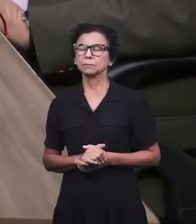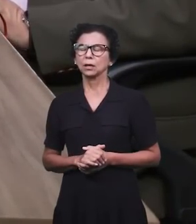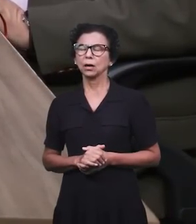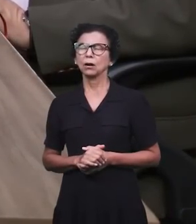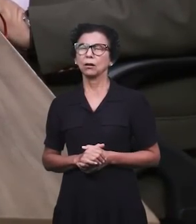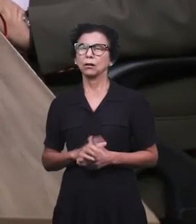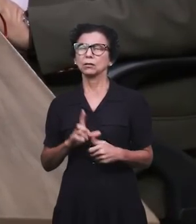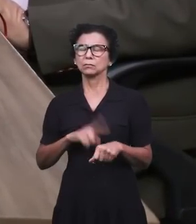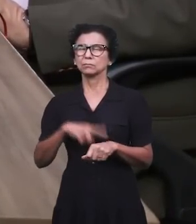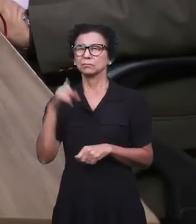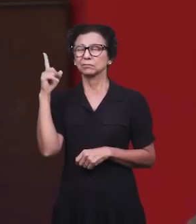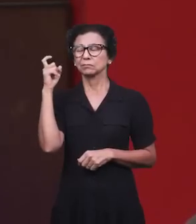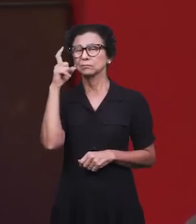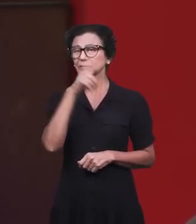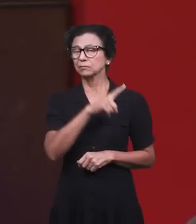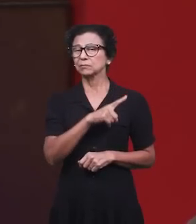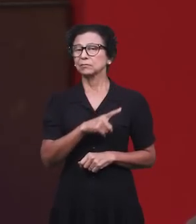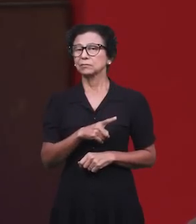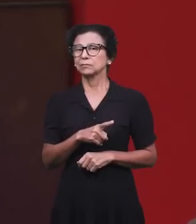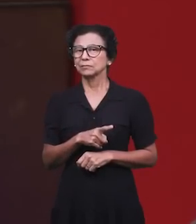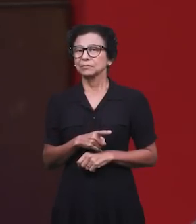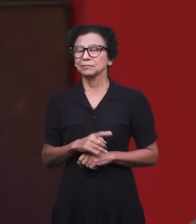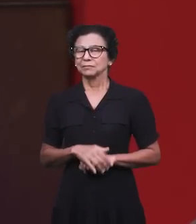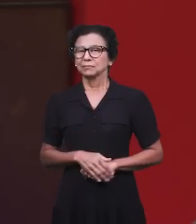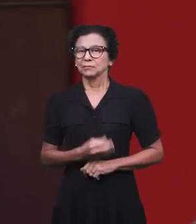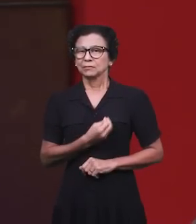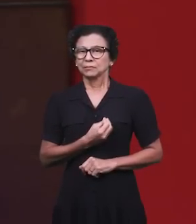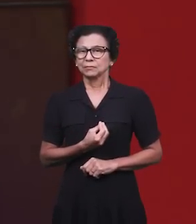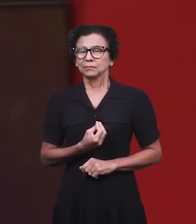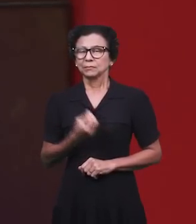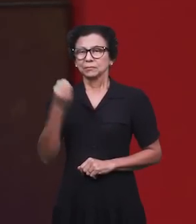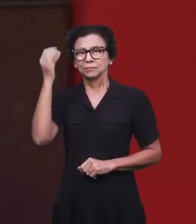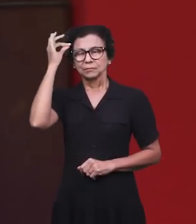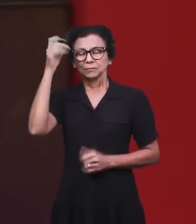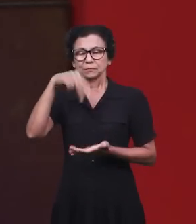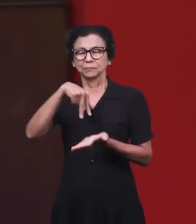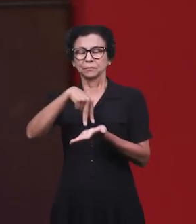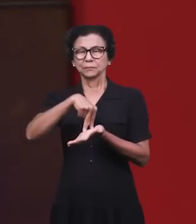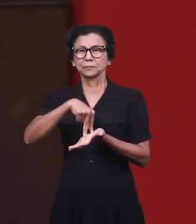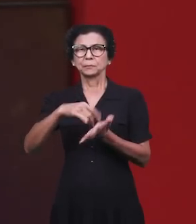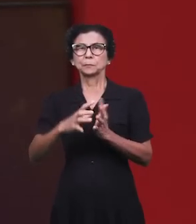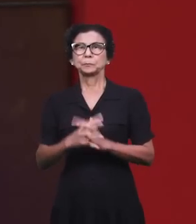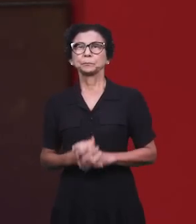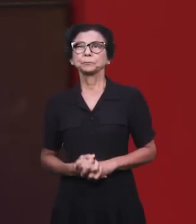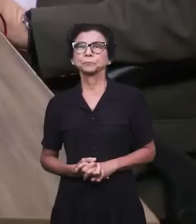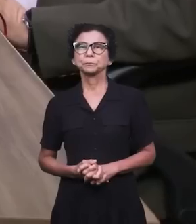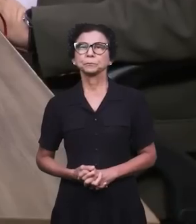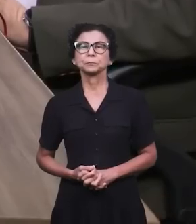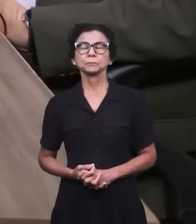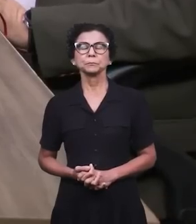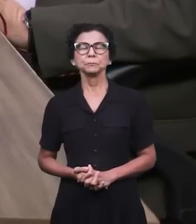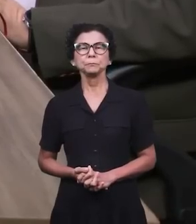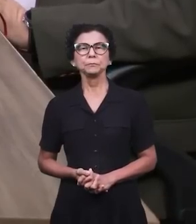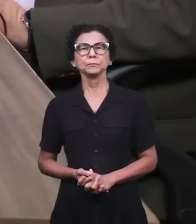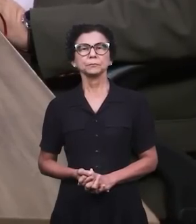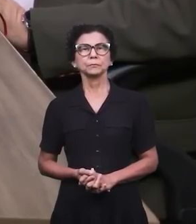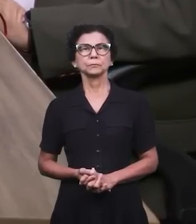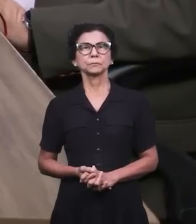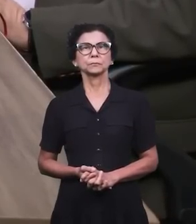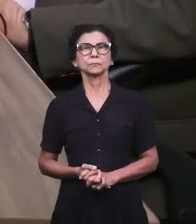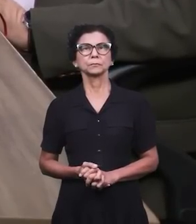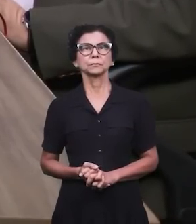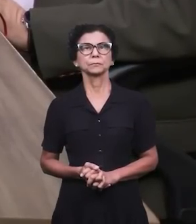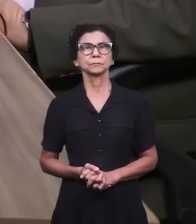os momentos difíceis, mas ela não será abalada. Amém. Bom, vamos encerrar por aqui, despedir dos